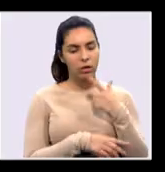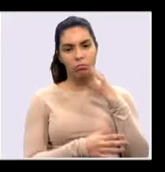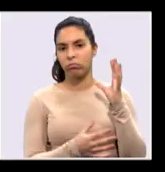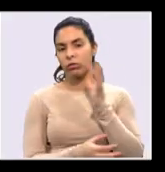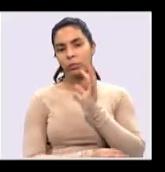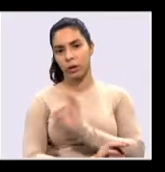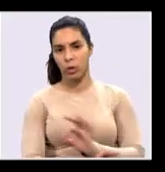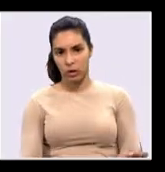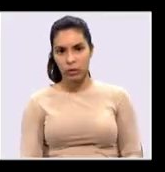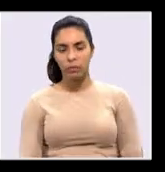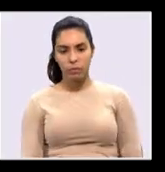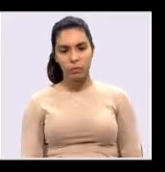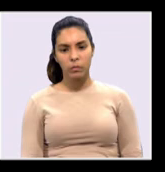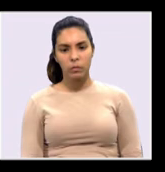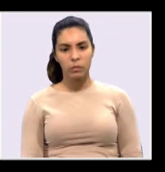marca.